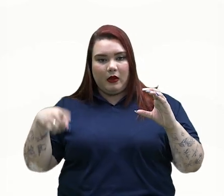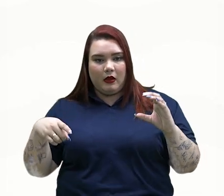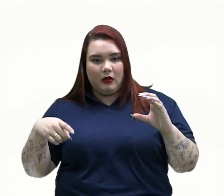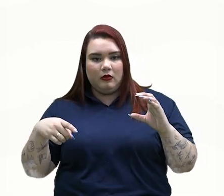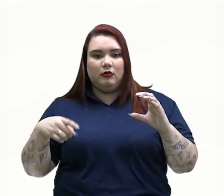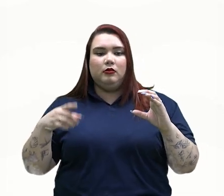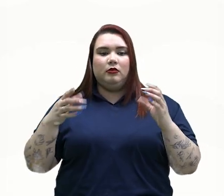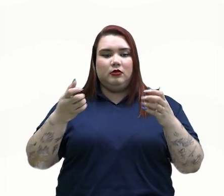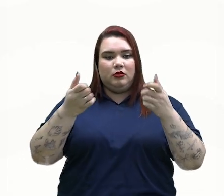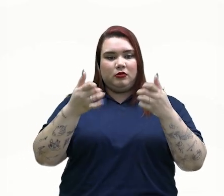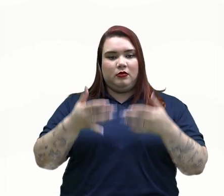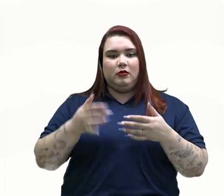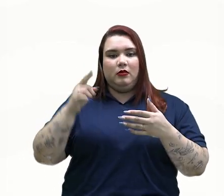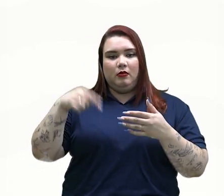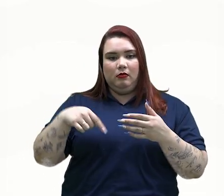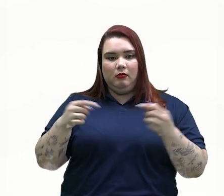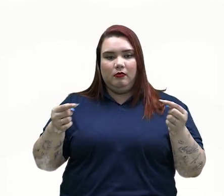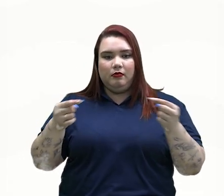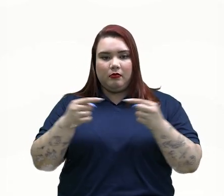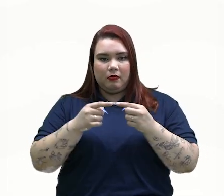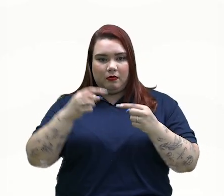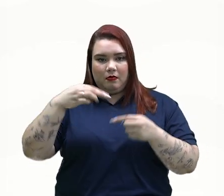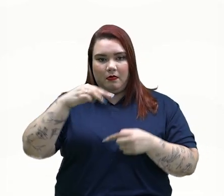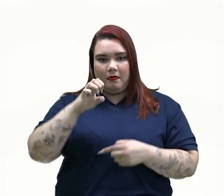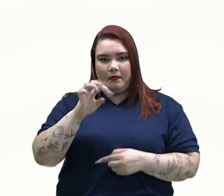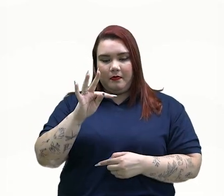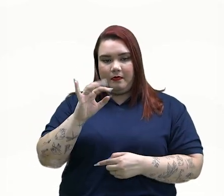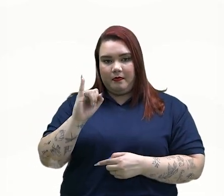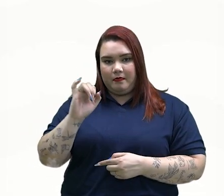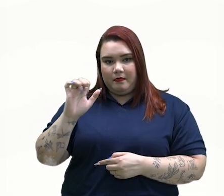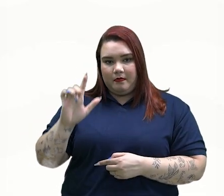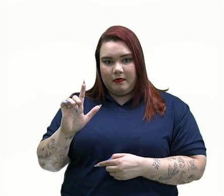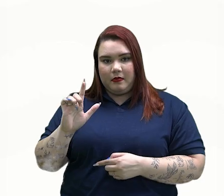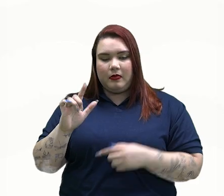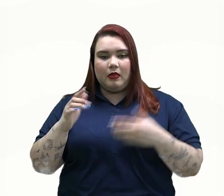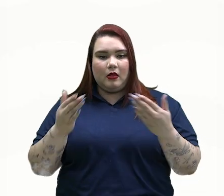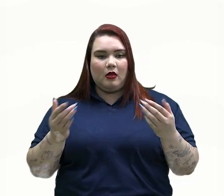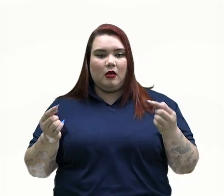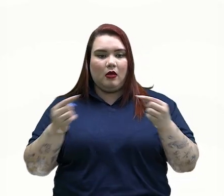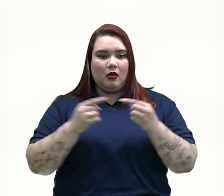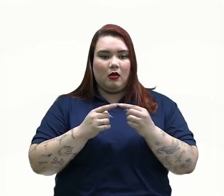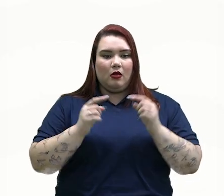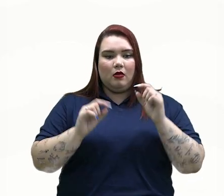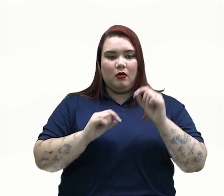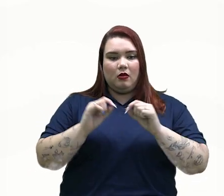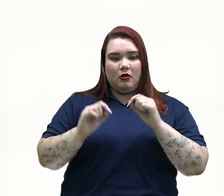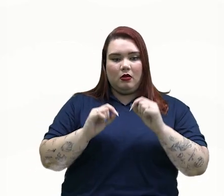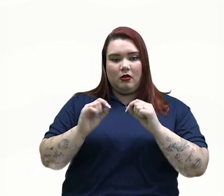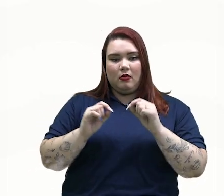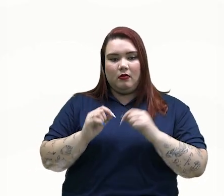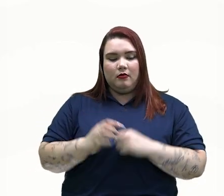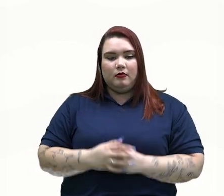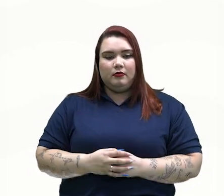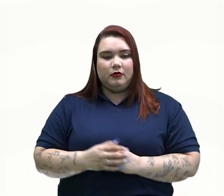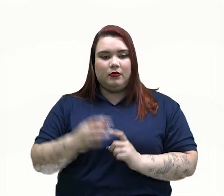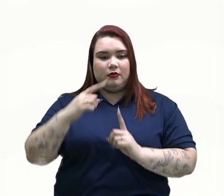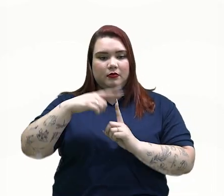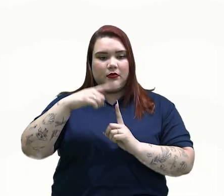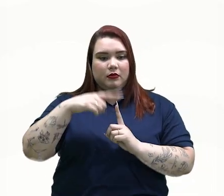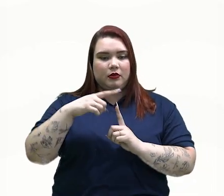ramificada, acabei de dizer para vocês que aqui a gente tem um metil, né? Então, ela é uma cadeia do